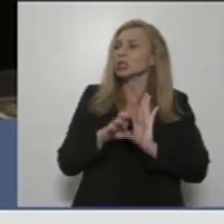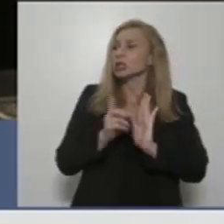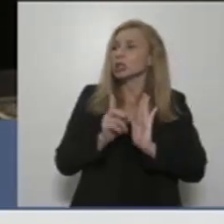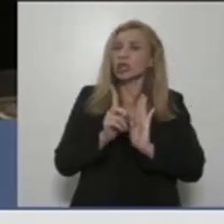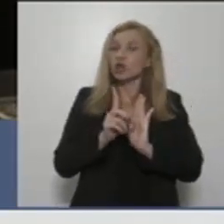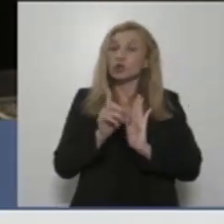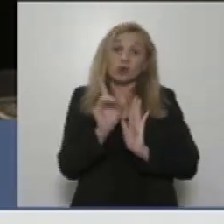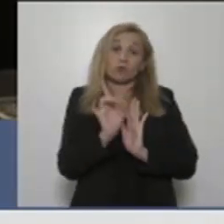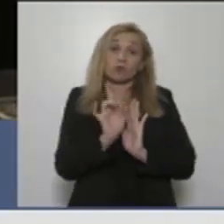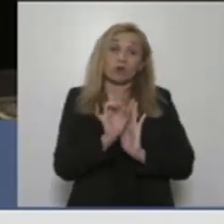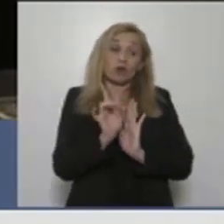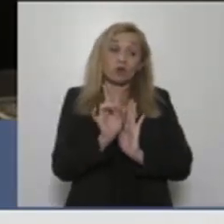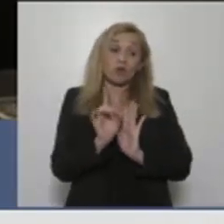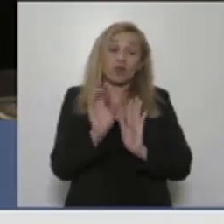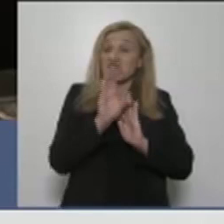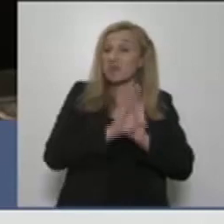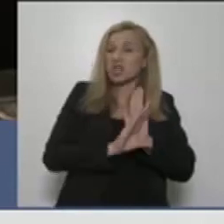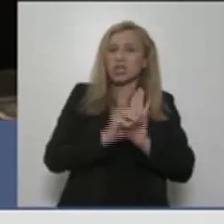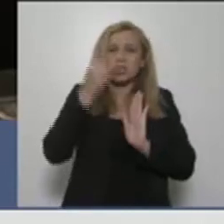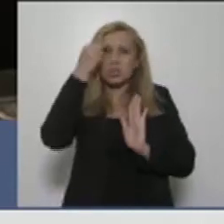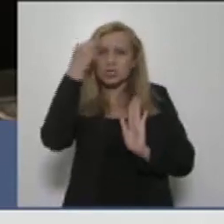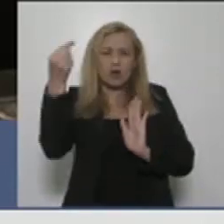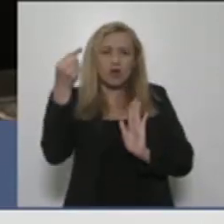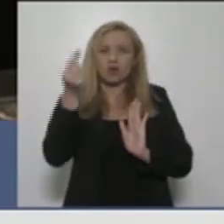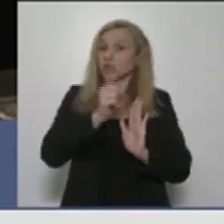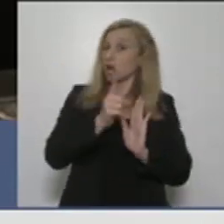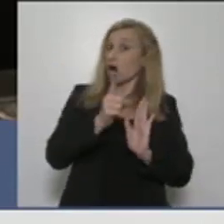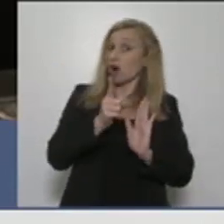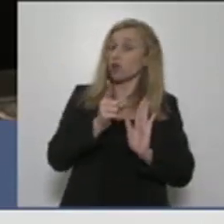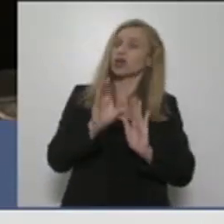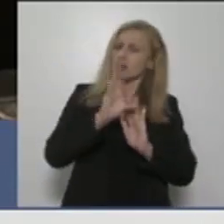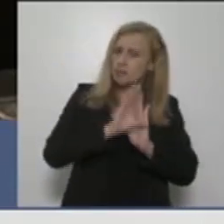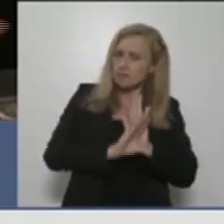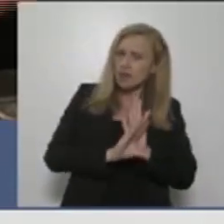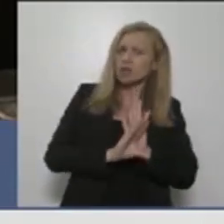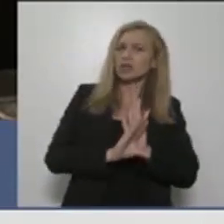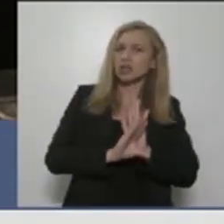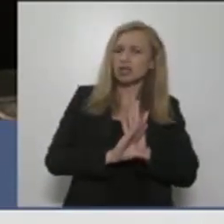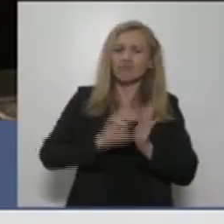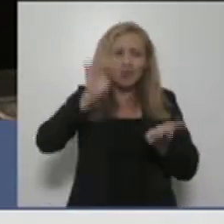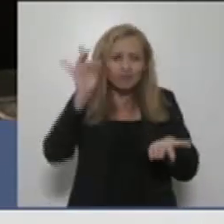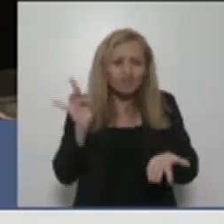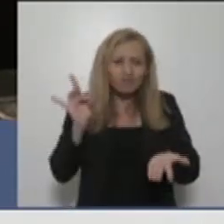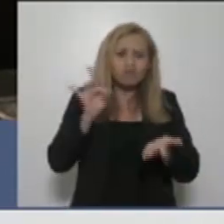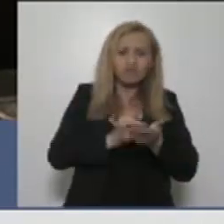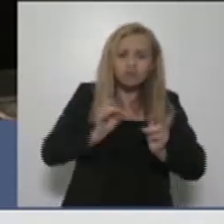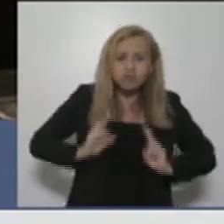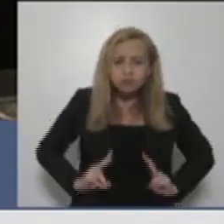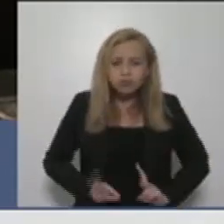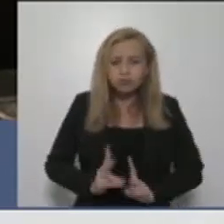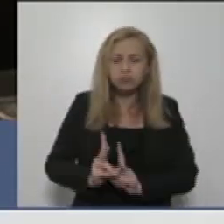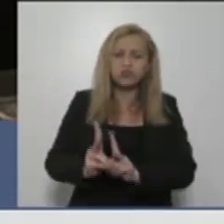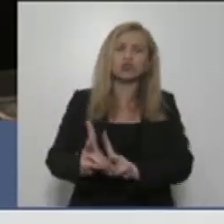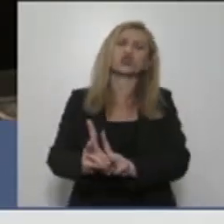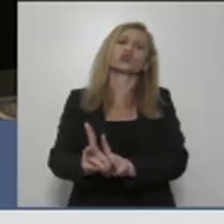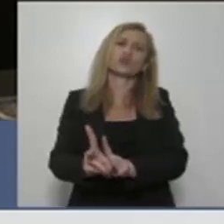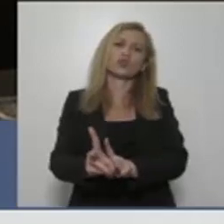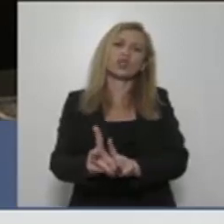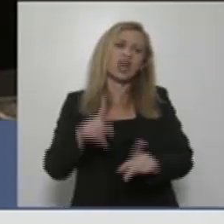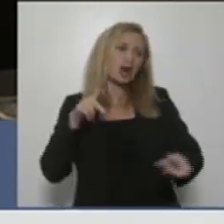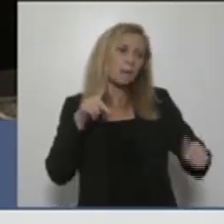emendas ideológicas, são emendas de fato para continuar prejudicando